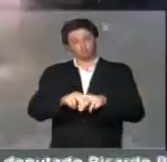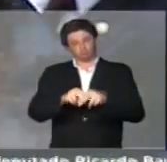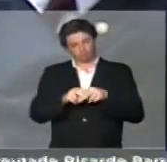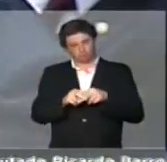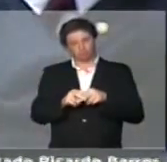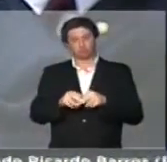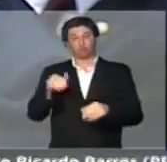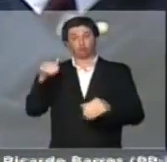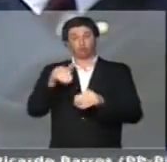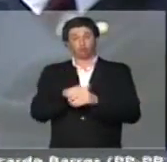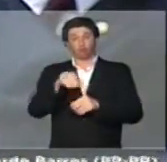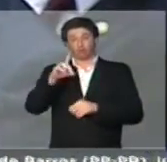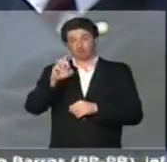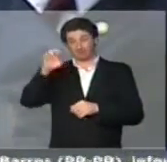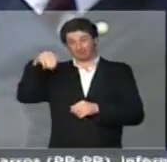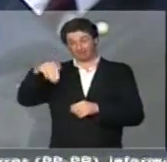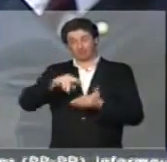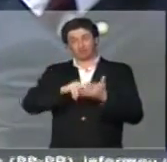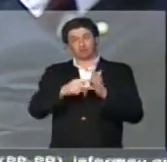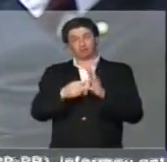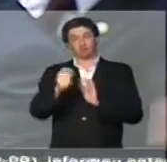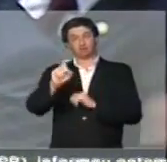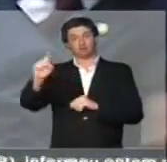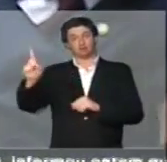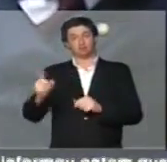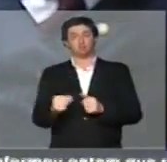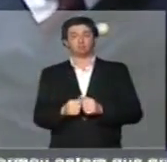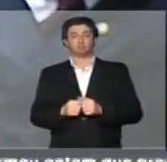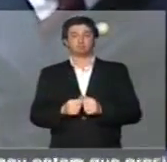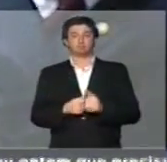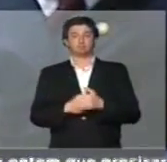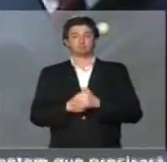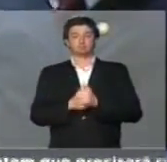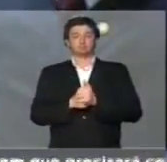que o voto do democrata vai ser não. É sobre...